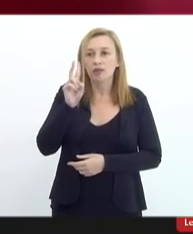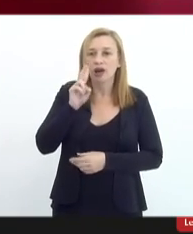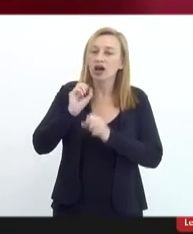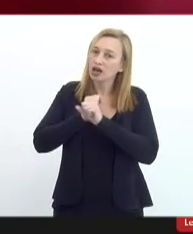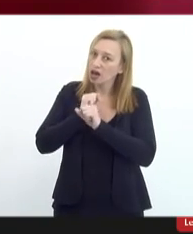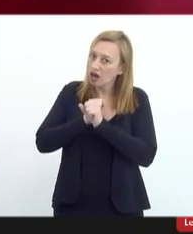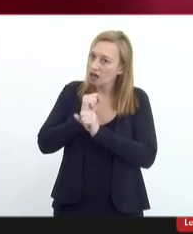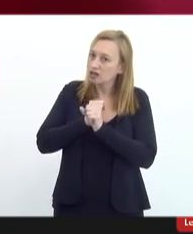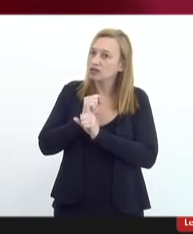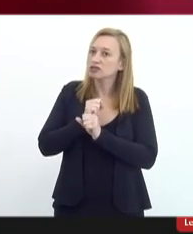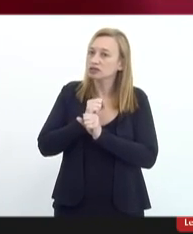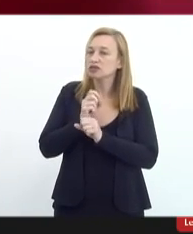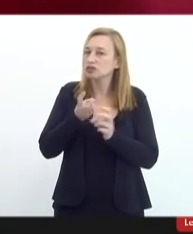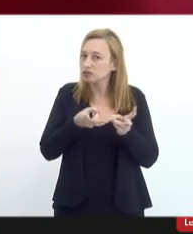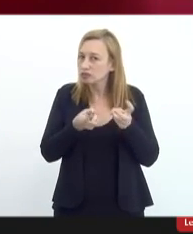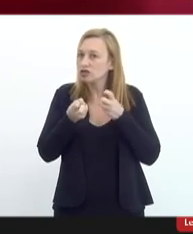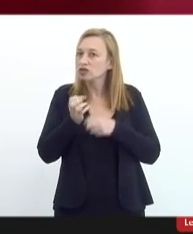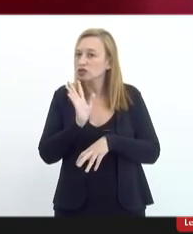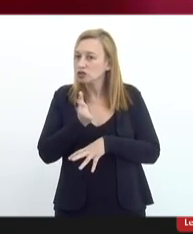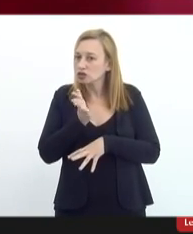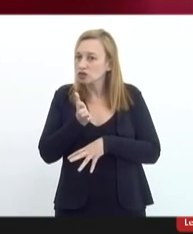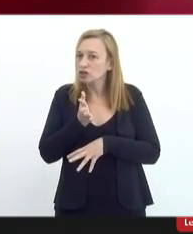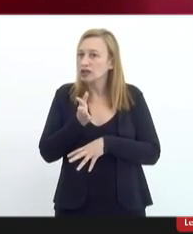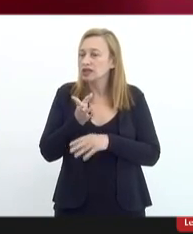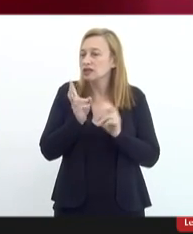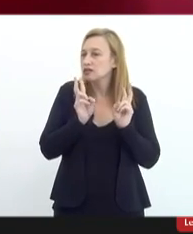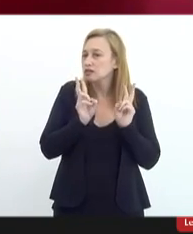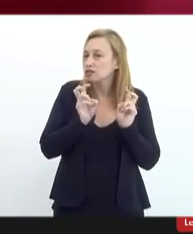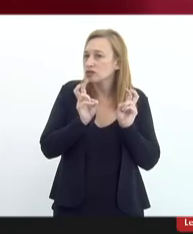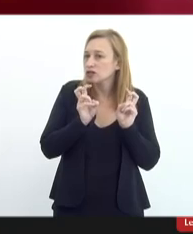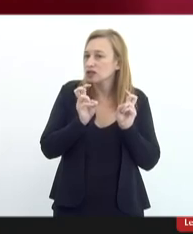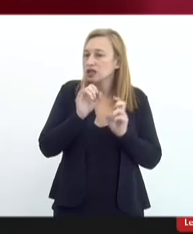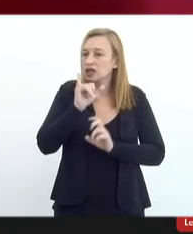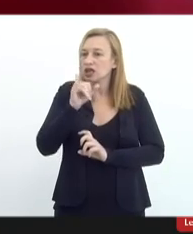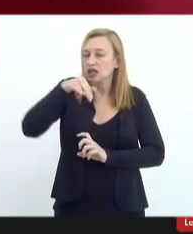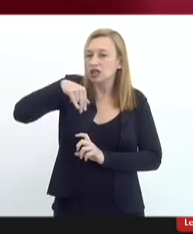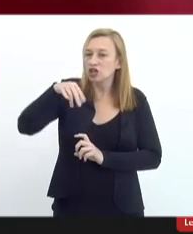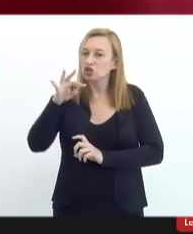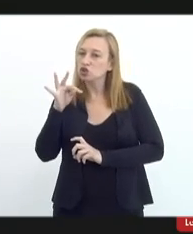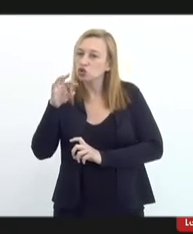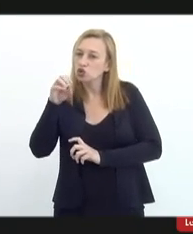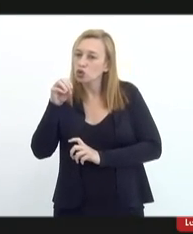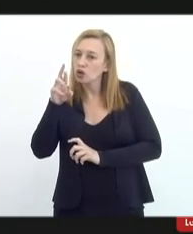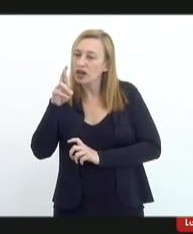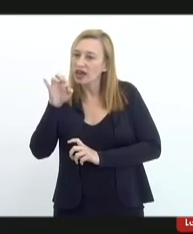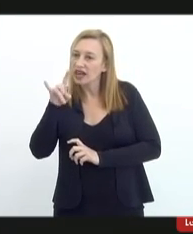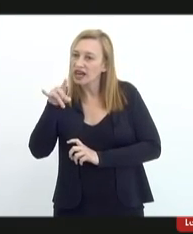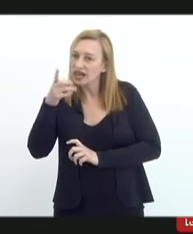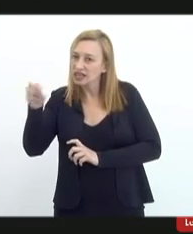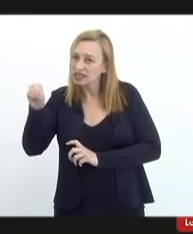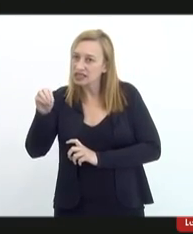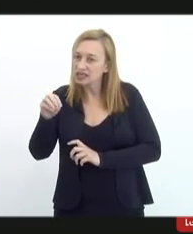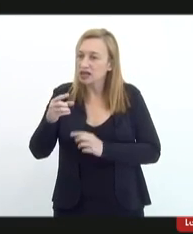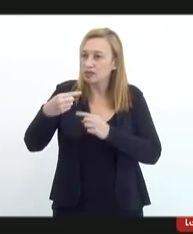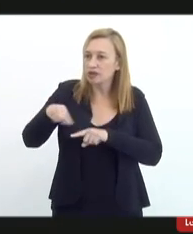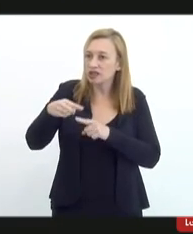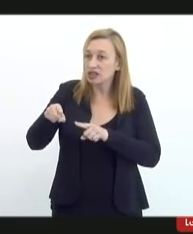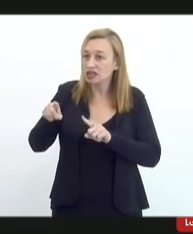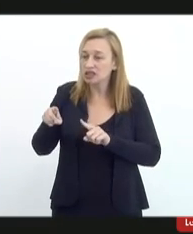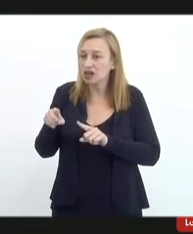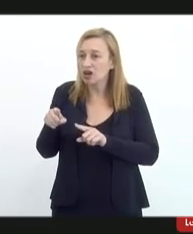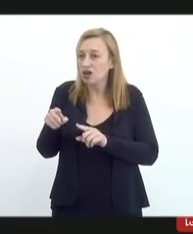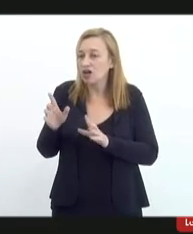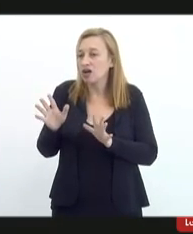a gente já percebeu que esse termo intolerância, perseguição, é um termo muito sutil